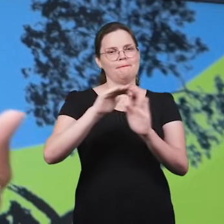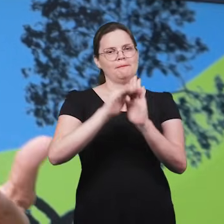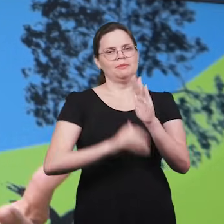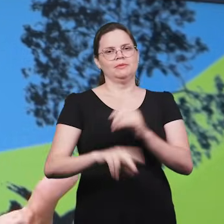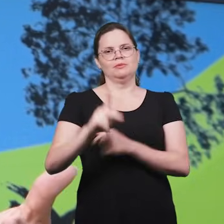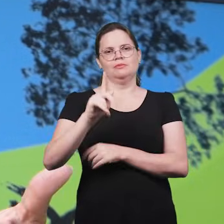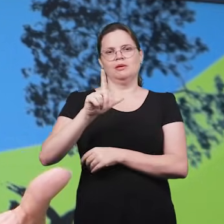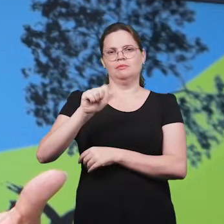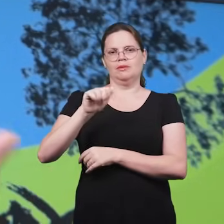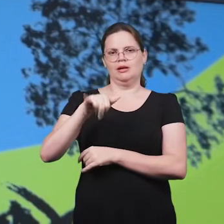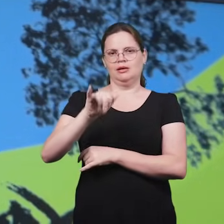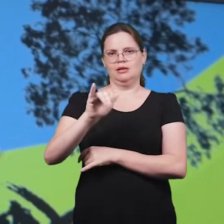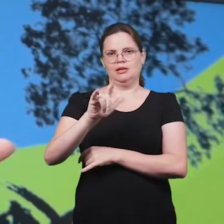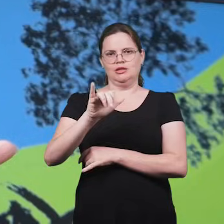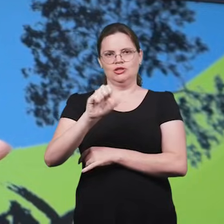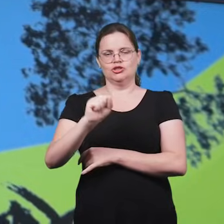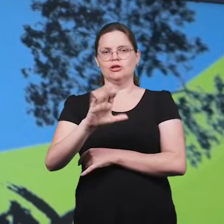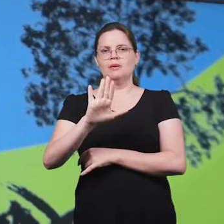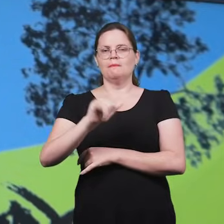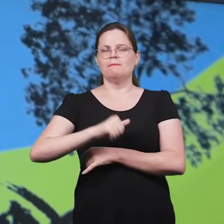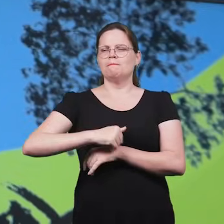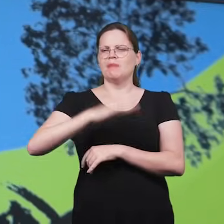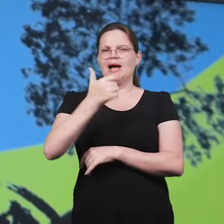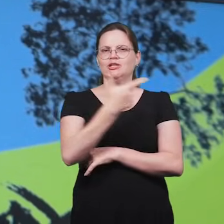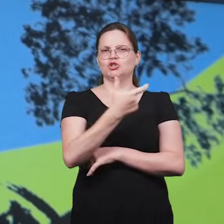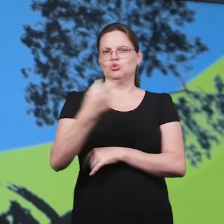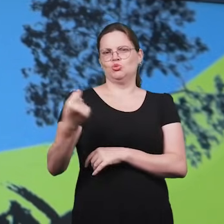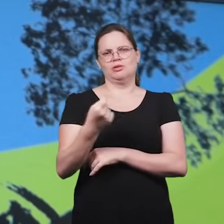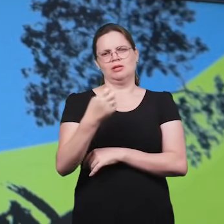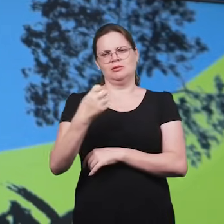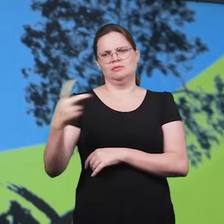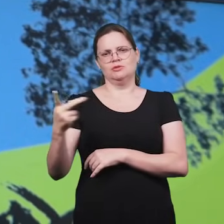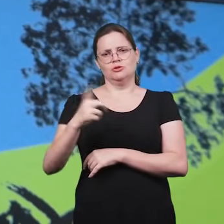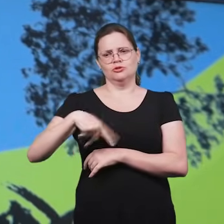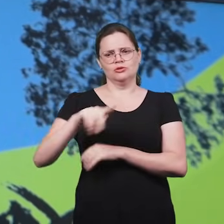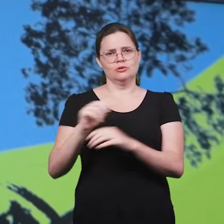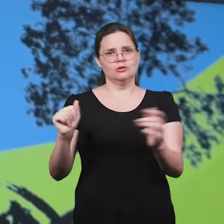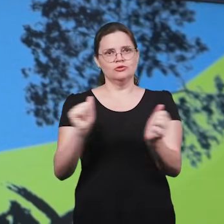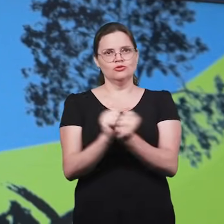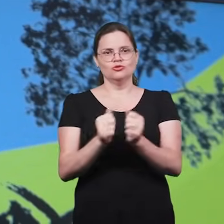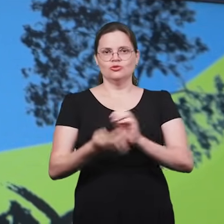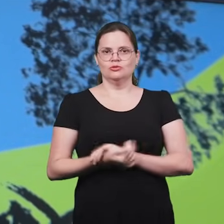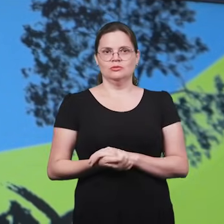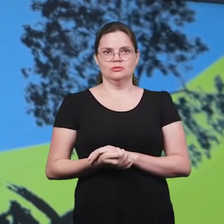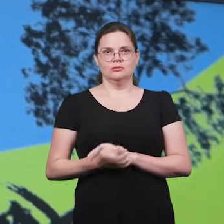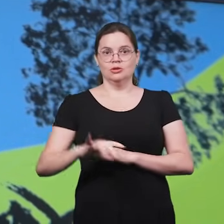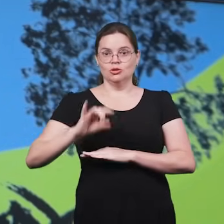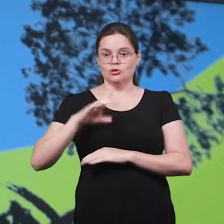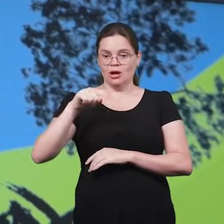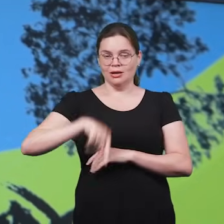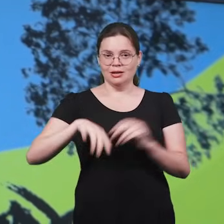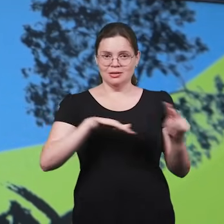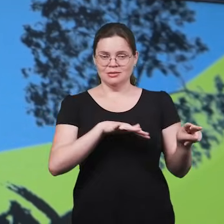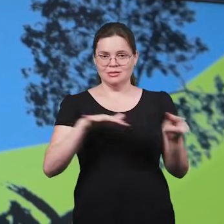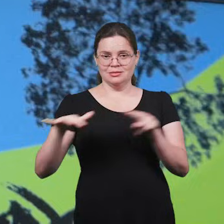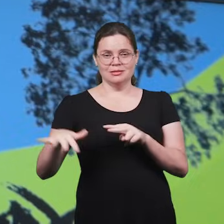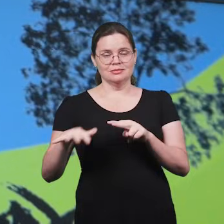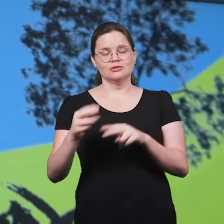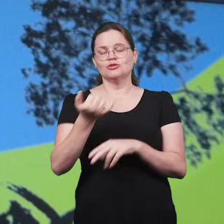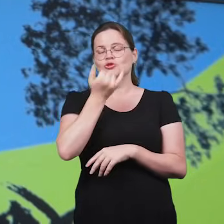são mais de 200 semanas que nós estamos aqui juntinhos com você. São mais de 50 semanas só neste ano. Isso foram